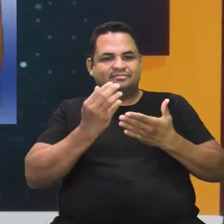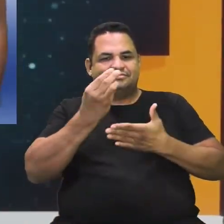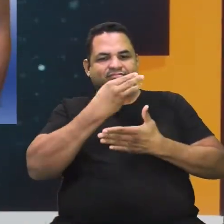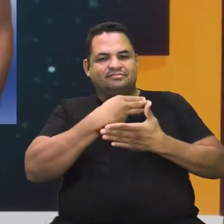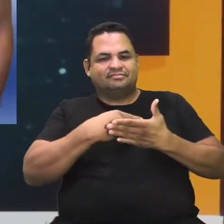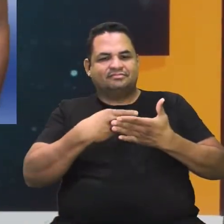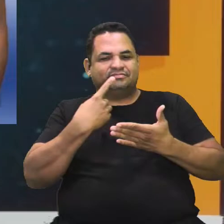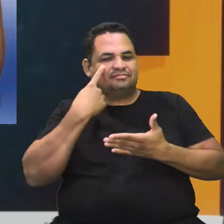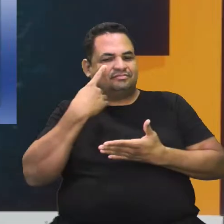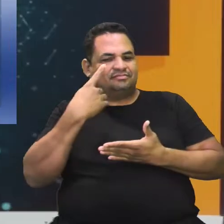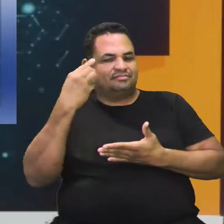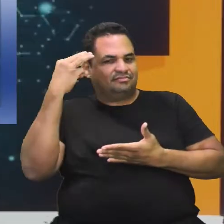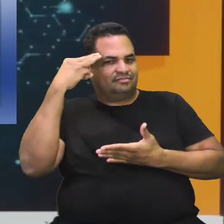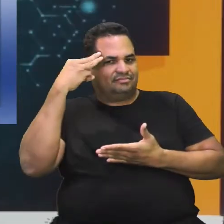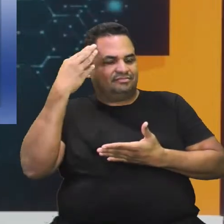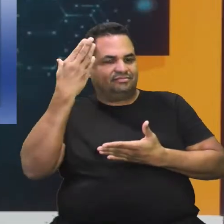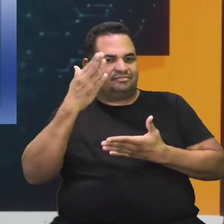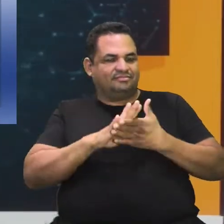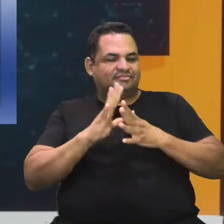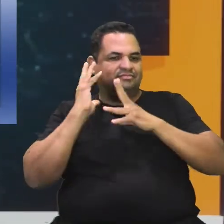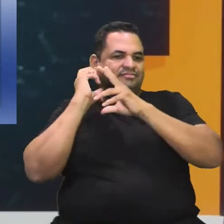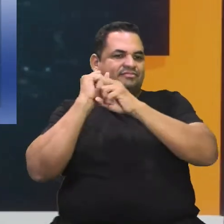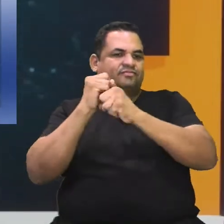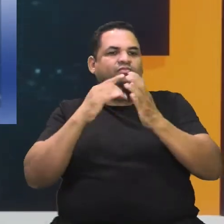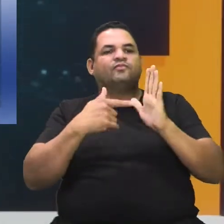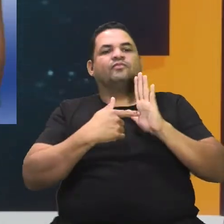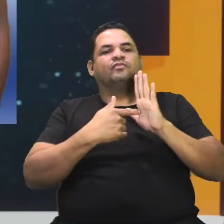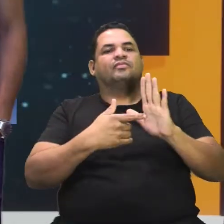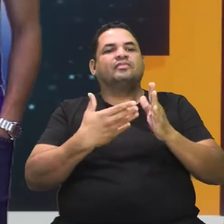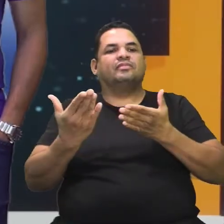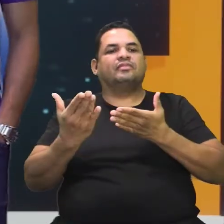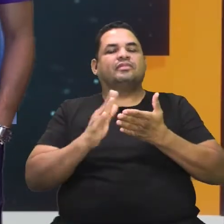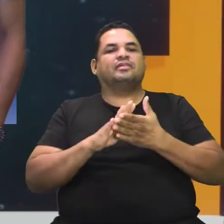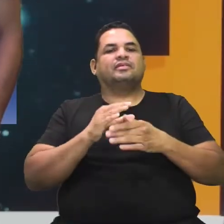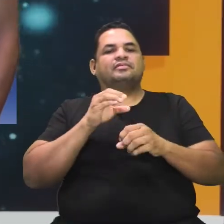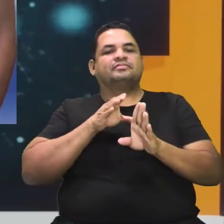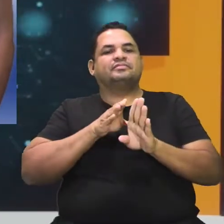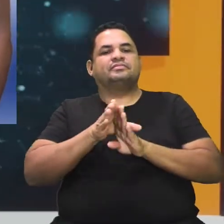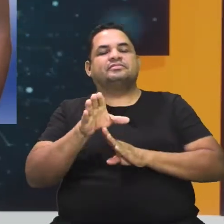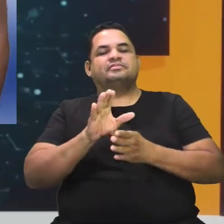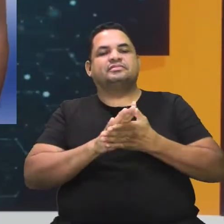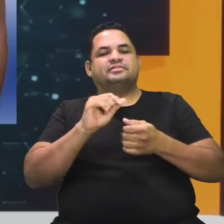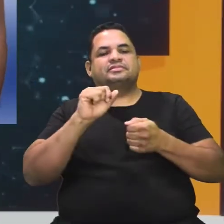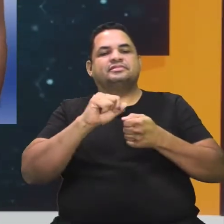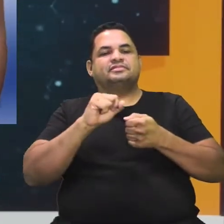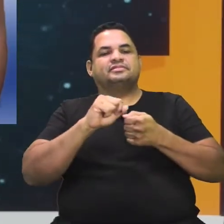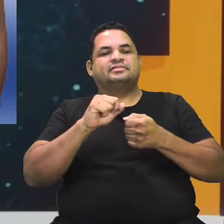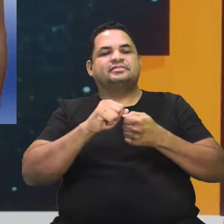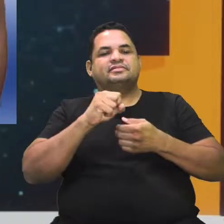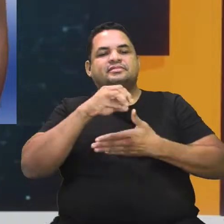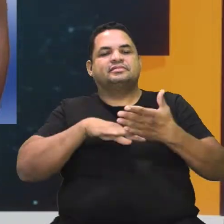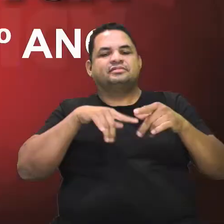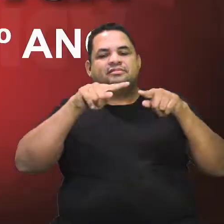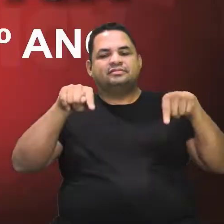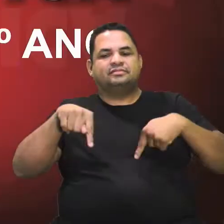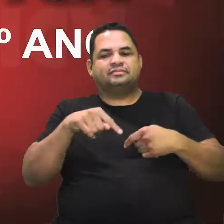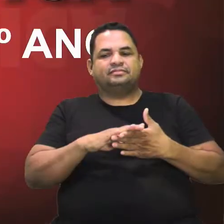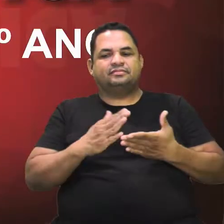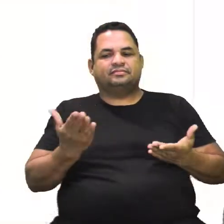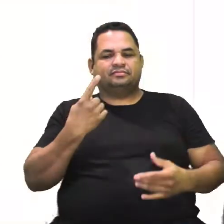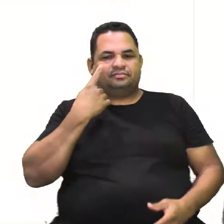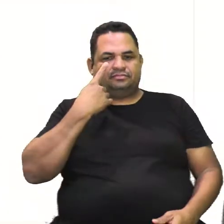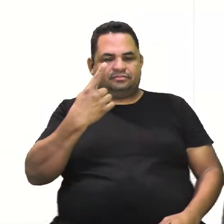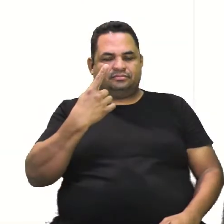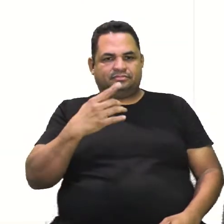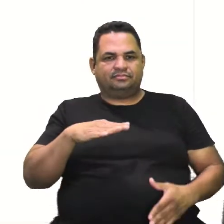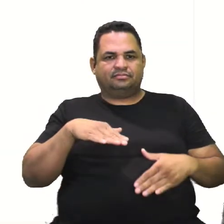mapa mental, como sempre, e nessa revisão trazer a orientação para você fazer as atividades de sala. Vamos lá! Então,